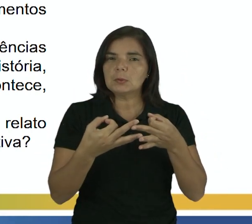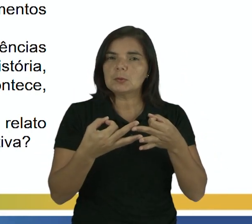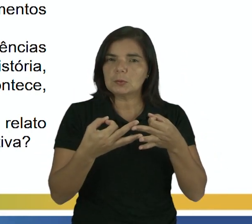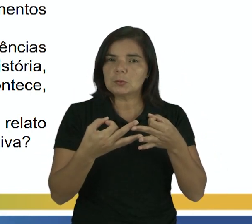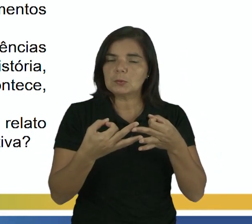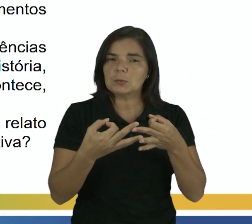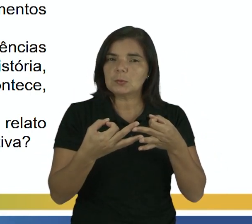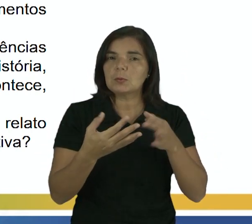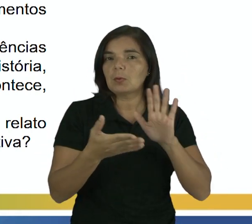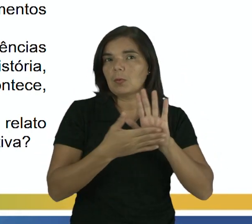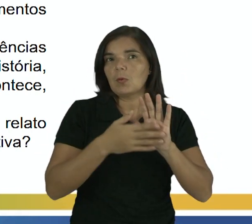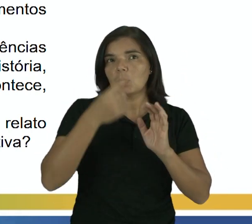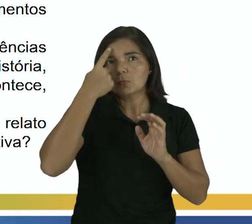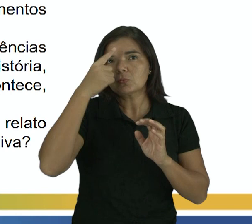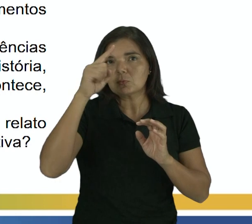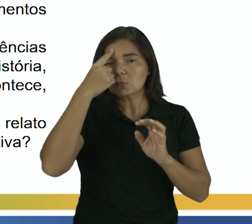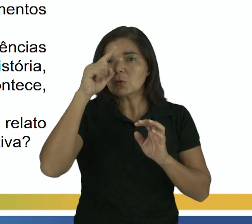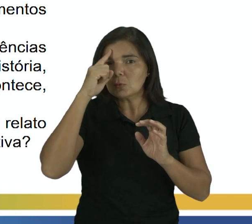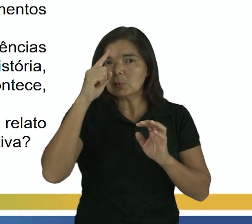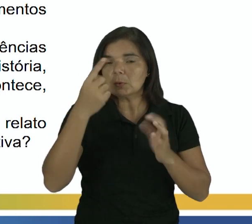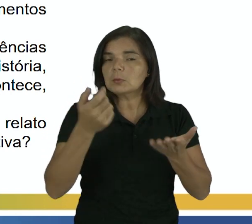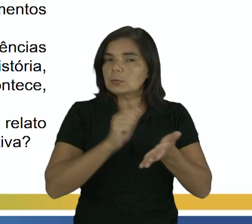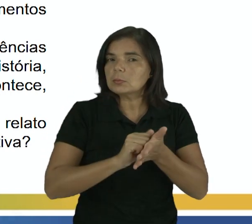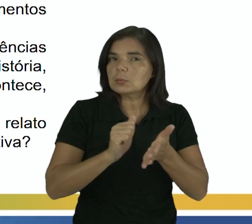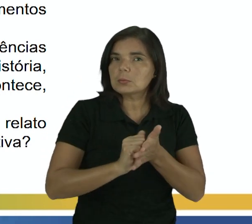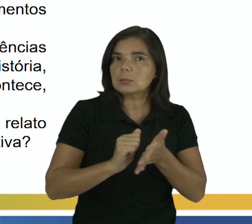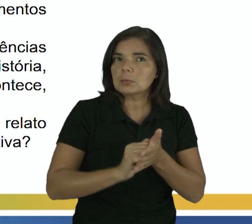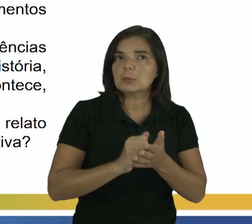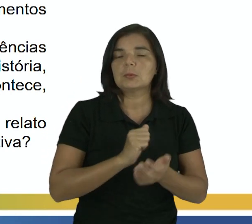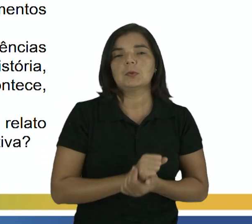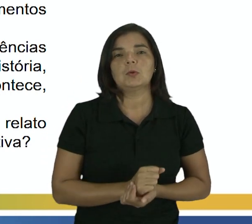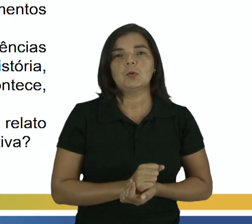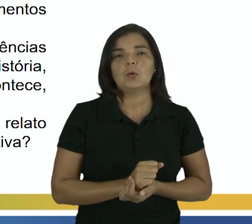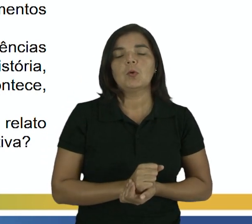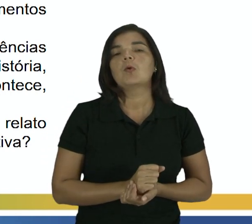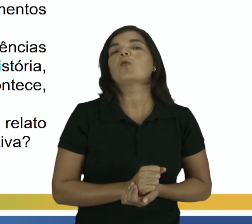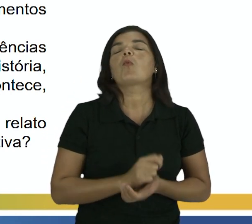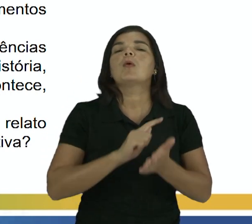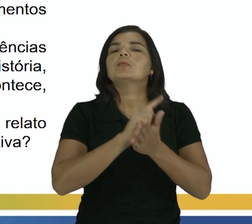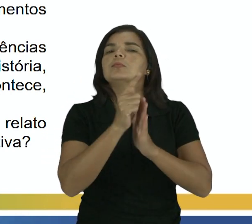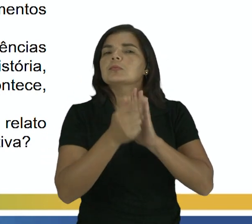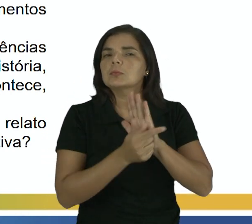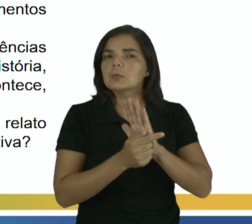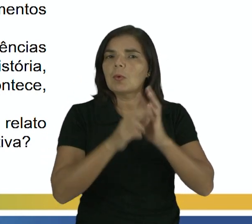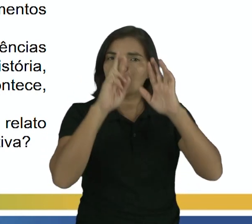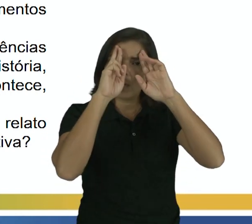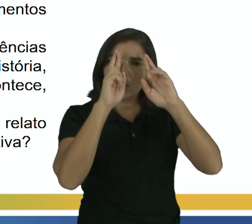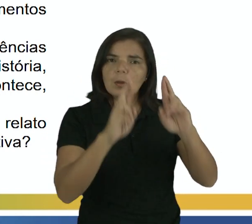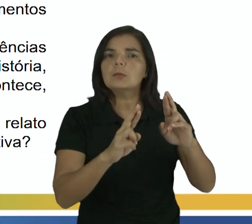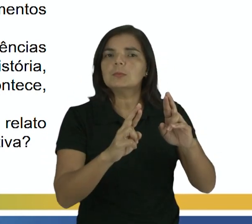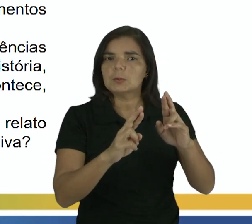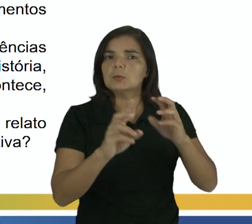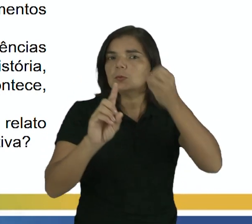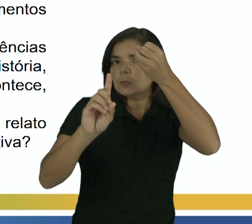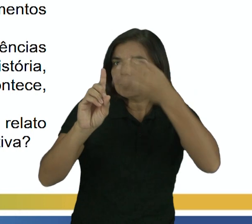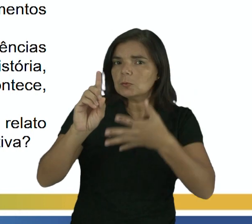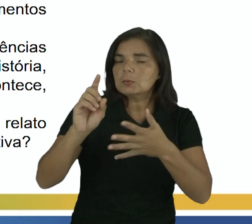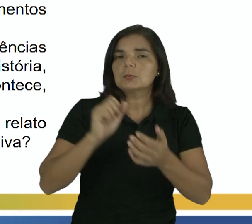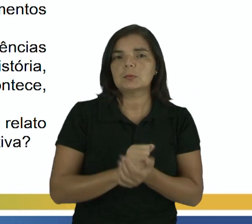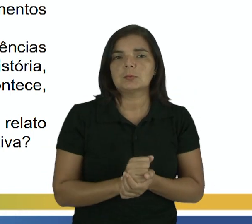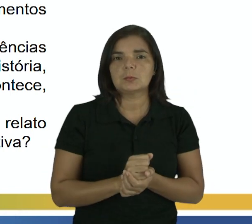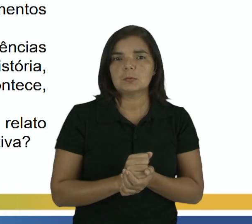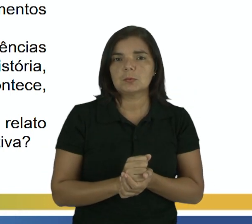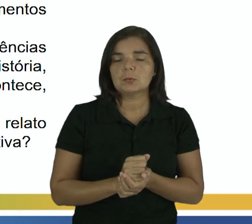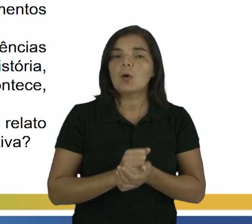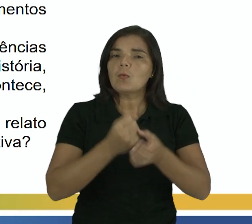relato que você criou, ele atendeu às condições descritas? Quanto ao gênero, você respeitou o gênero relato pessoal? Ou seja, é